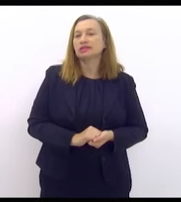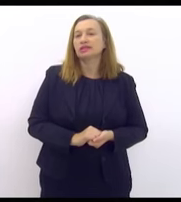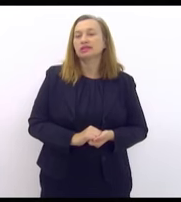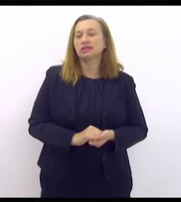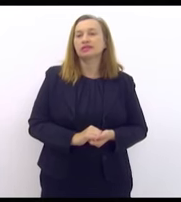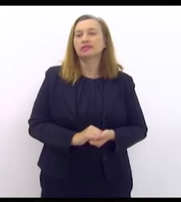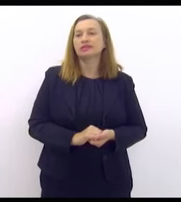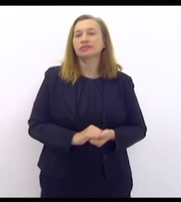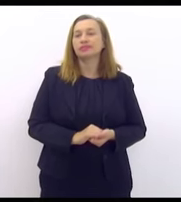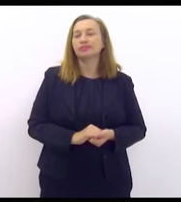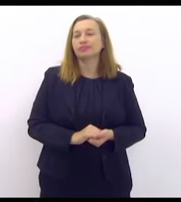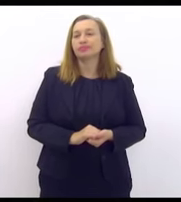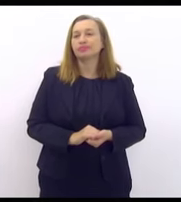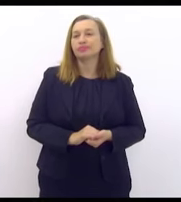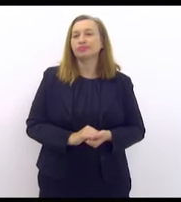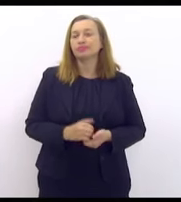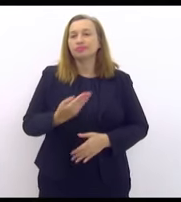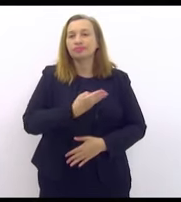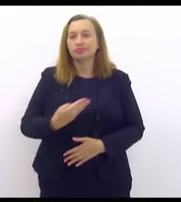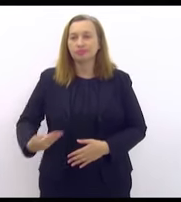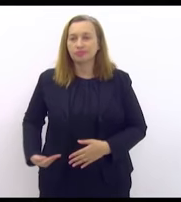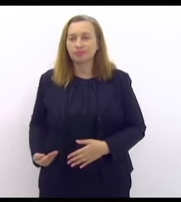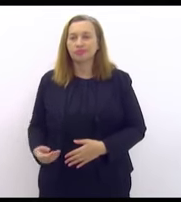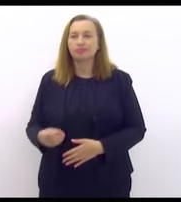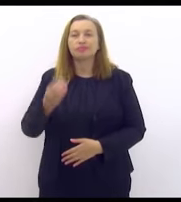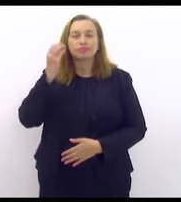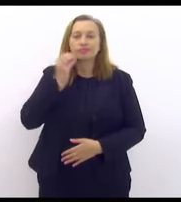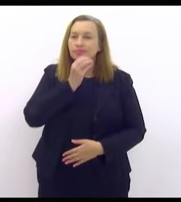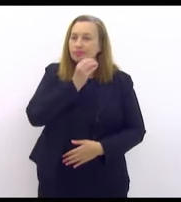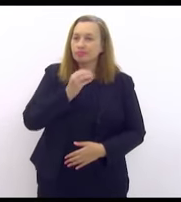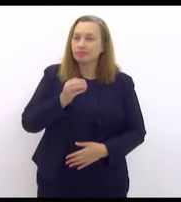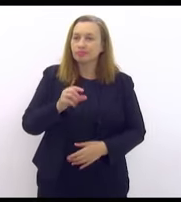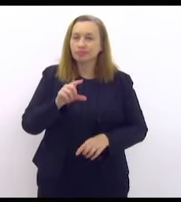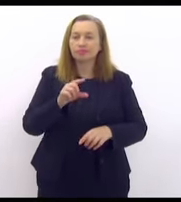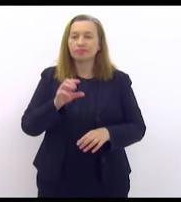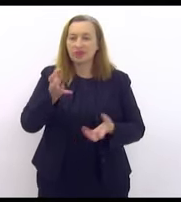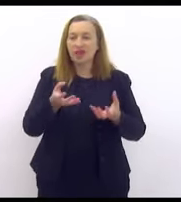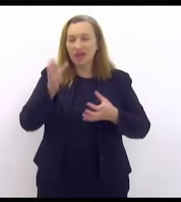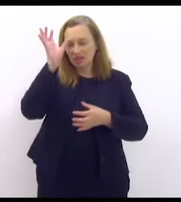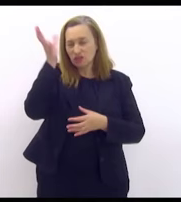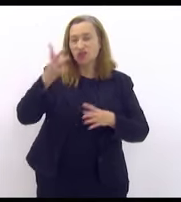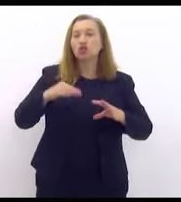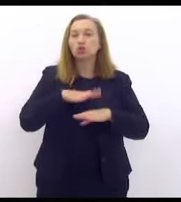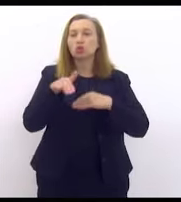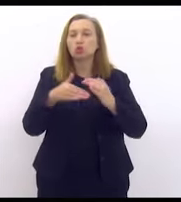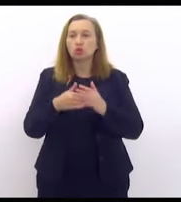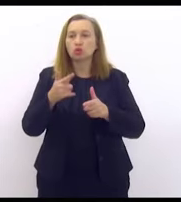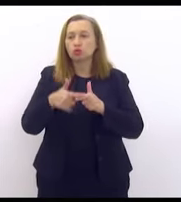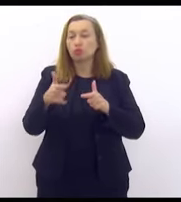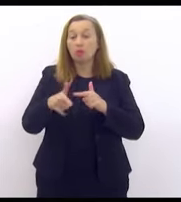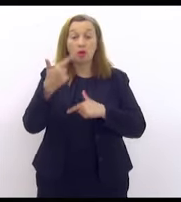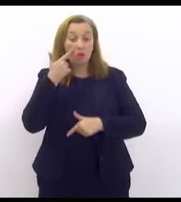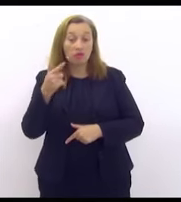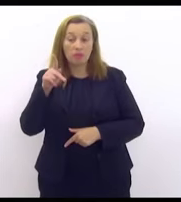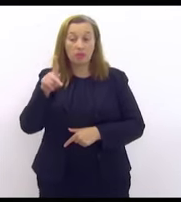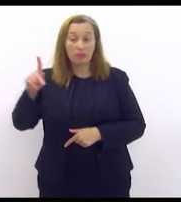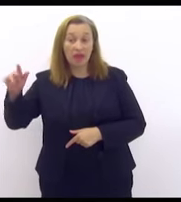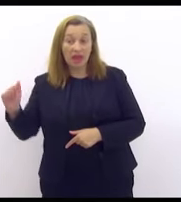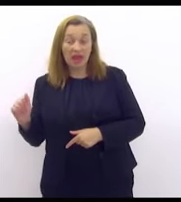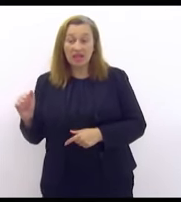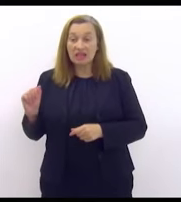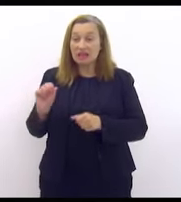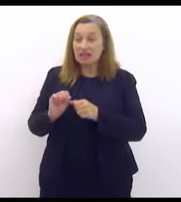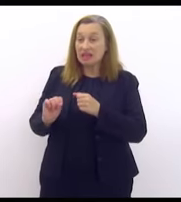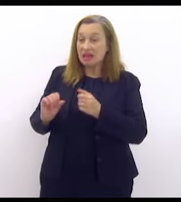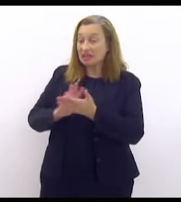aqui. O governador Cláudio Castro, quando foi eleito, ele disse que ia resolver todos os problemas. E até agora, pelo que eu vi no PPA, praticamente nada